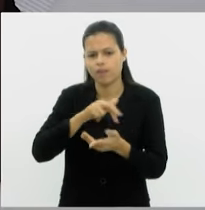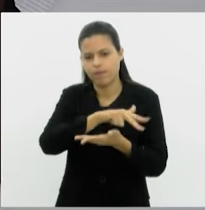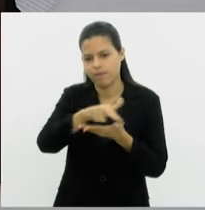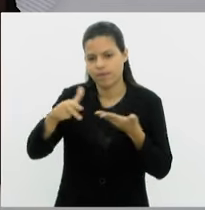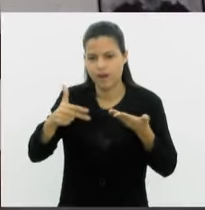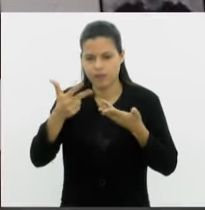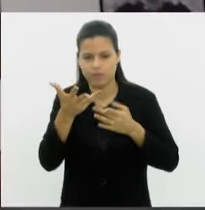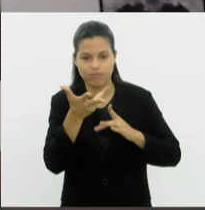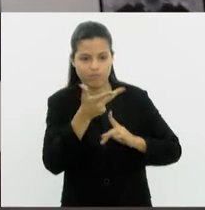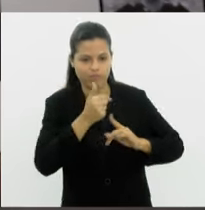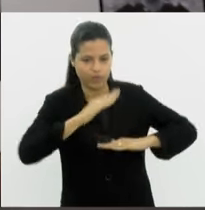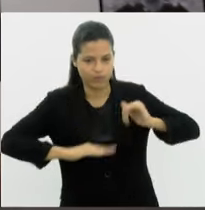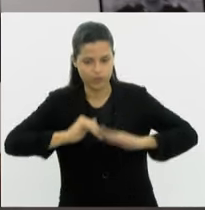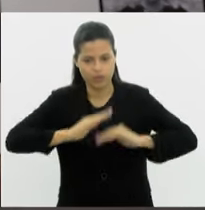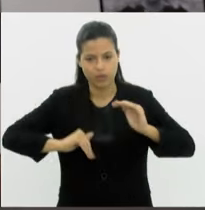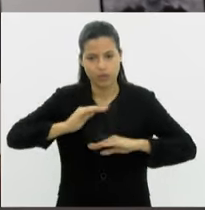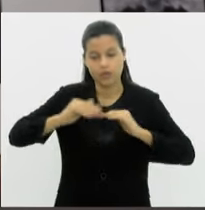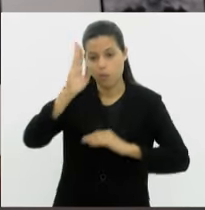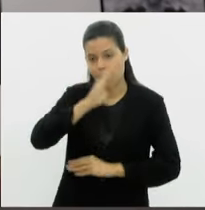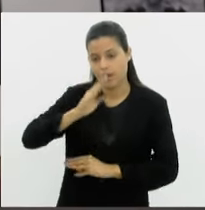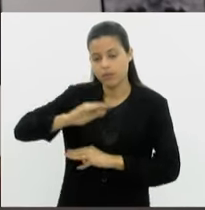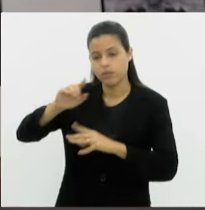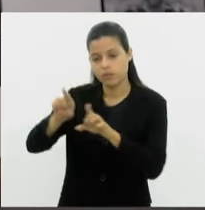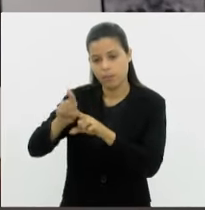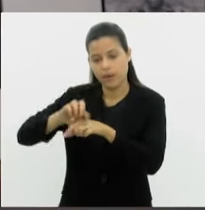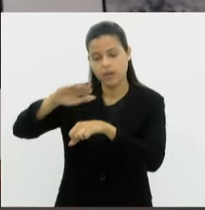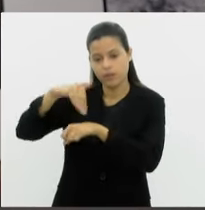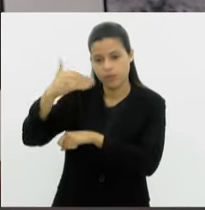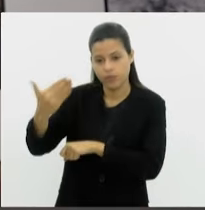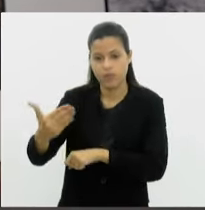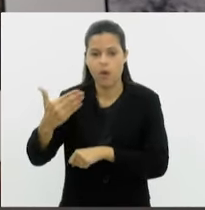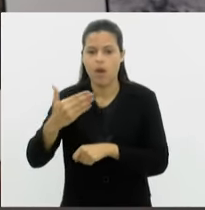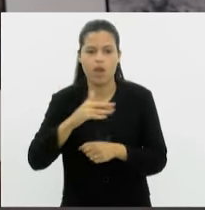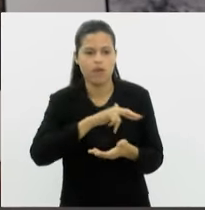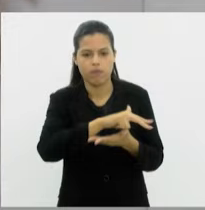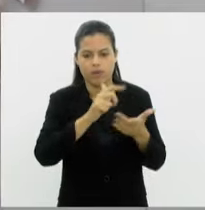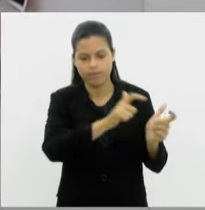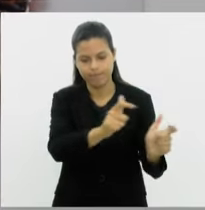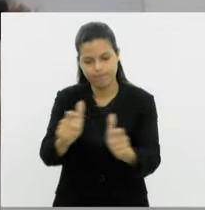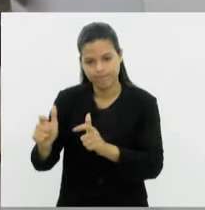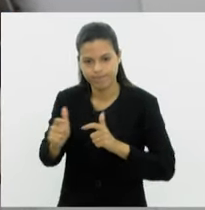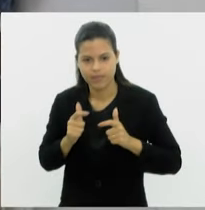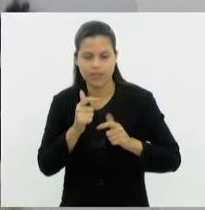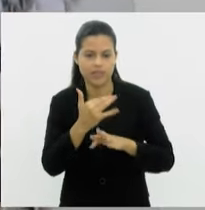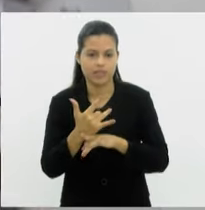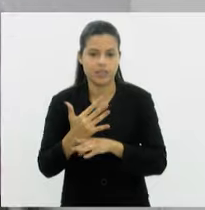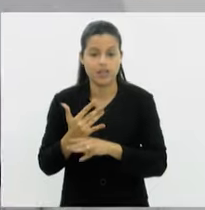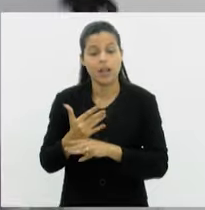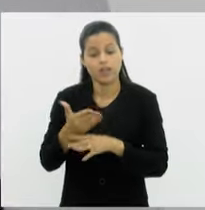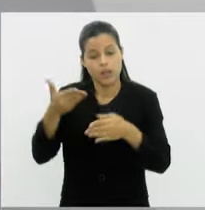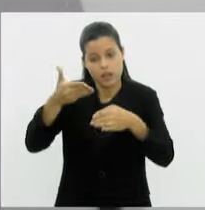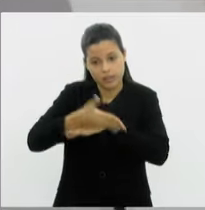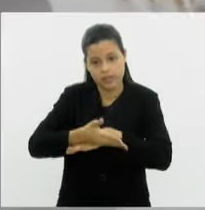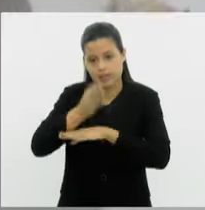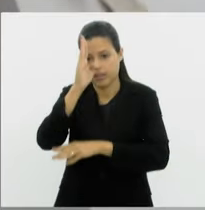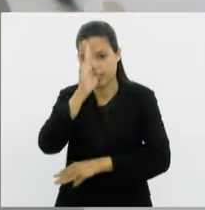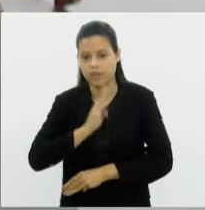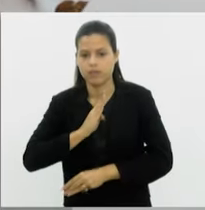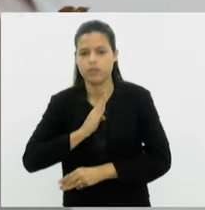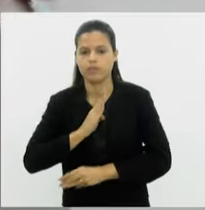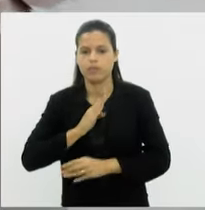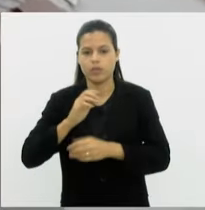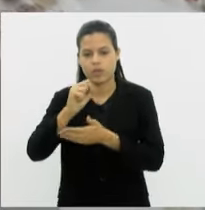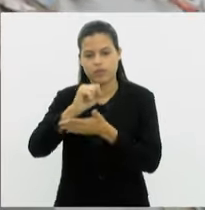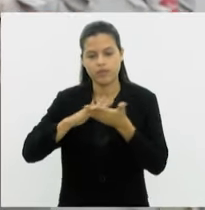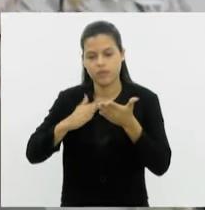e do exterior, dividido em 5 espaços da cidade, além de material online. Com entrada gratuita, as atividades vão até junho